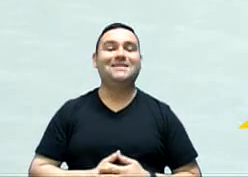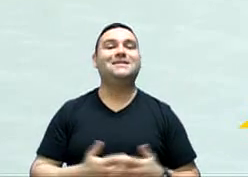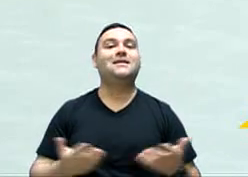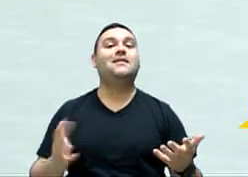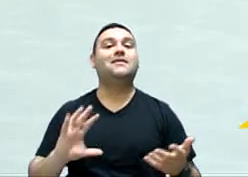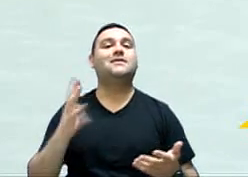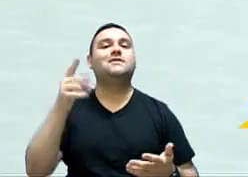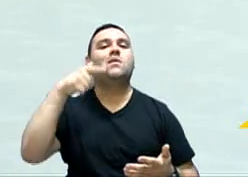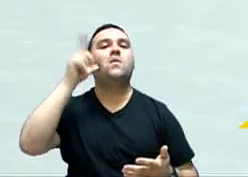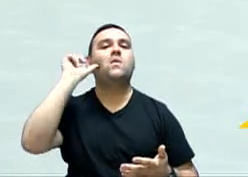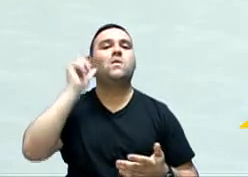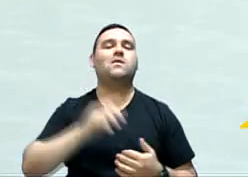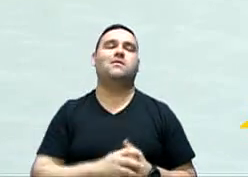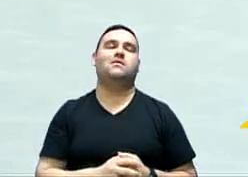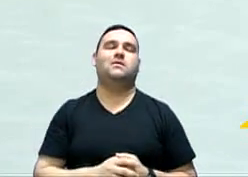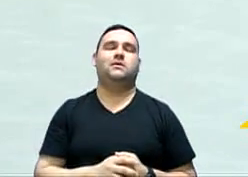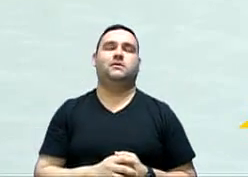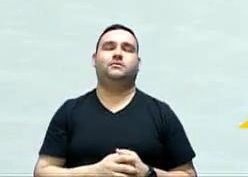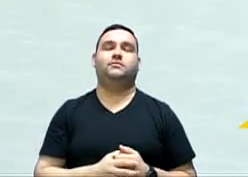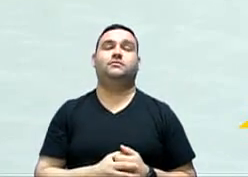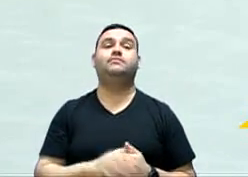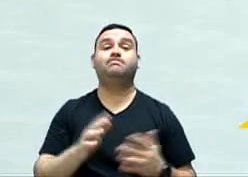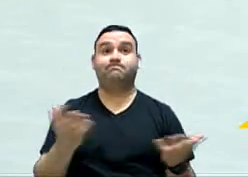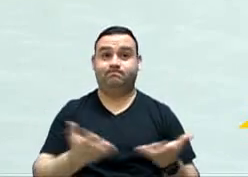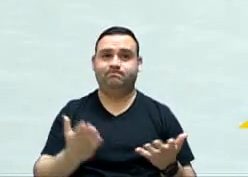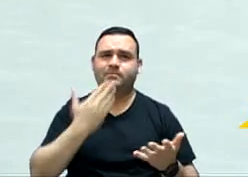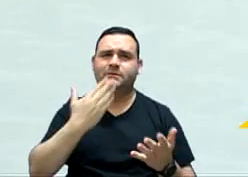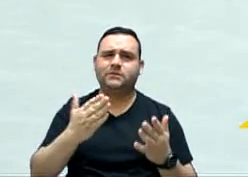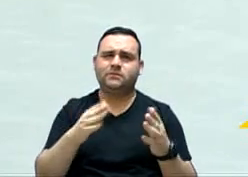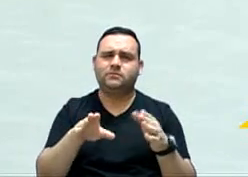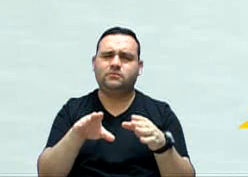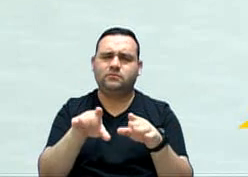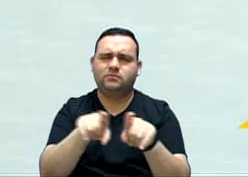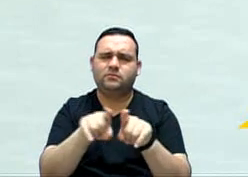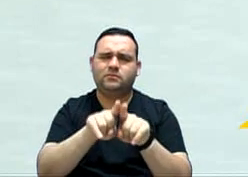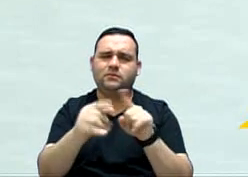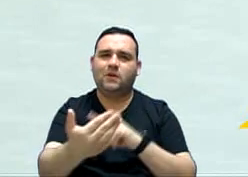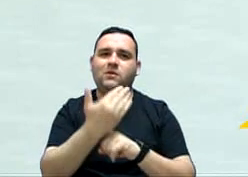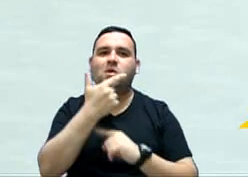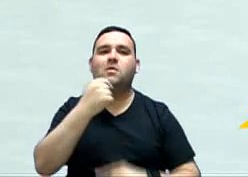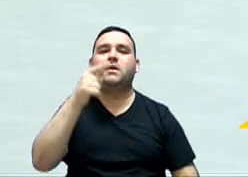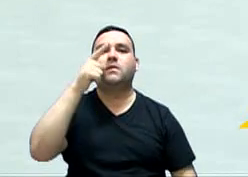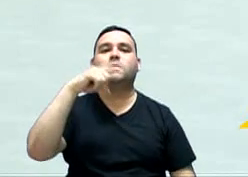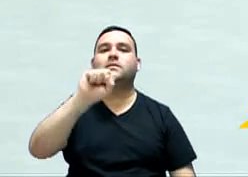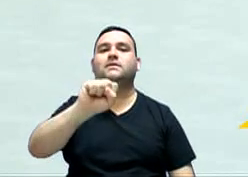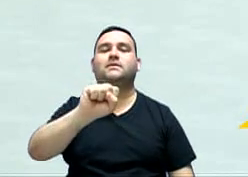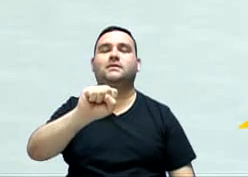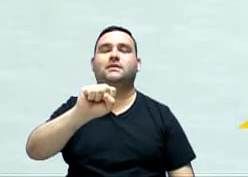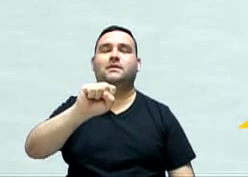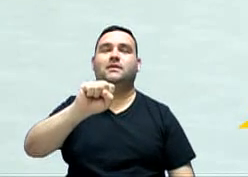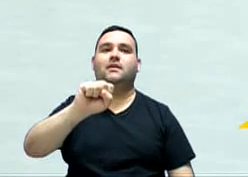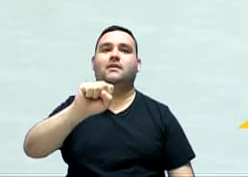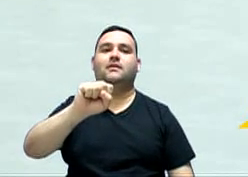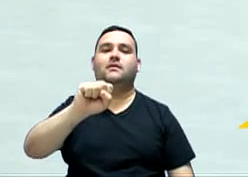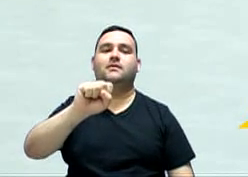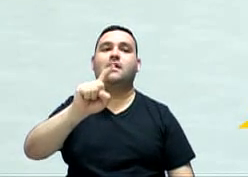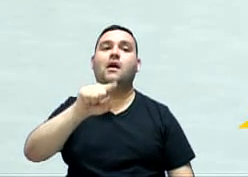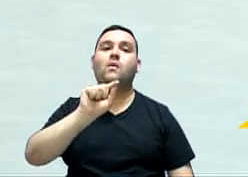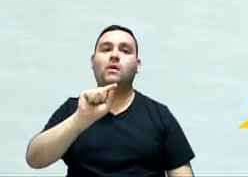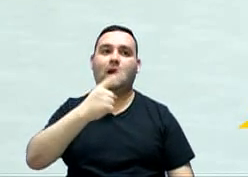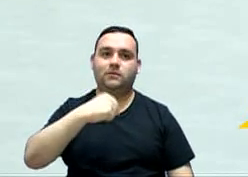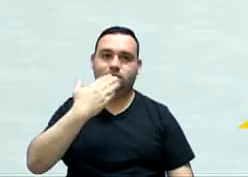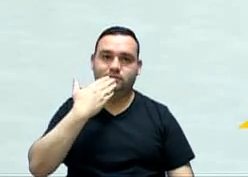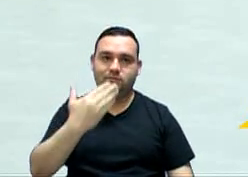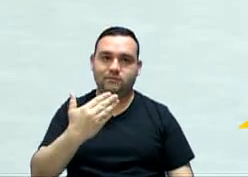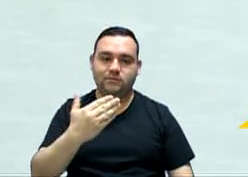isso aconteceu ontem. Agora eu peço até ajuda do pastor de Santos em relação a... Eu estou